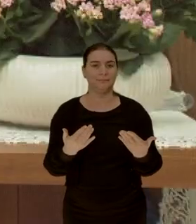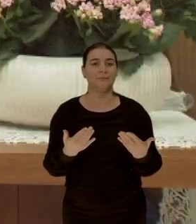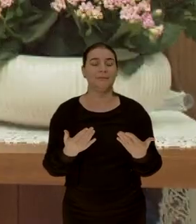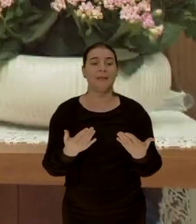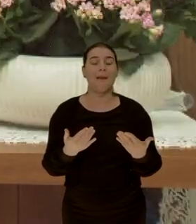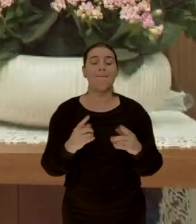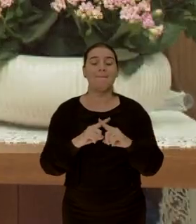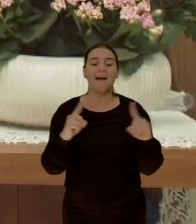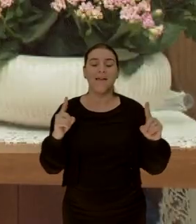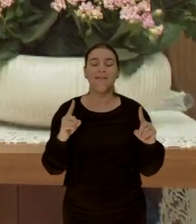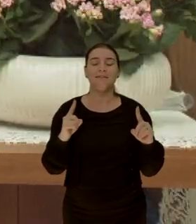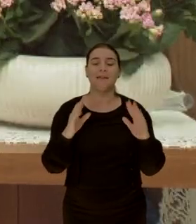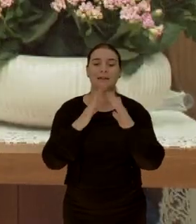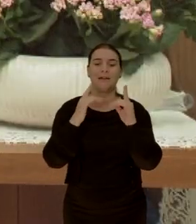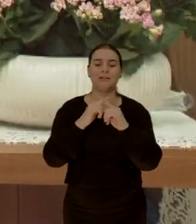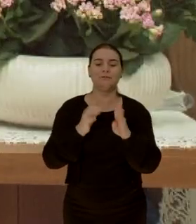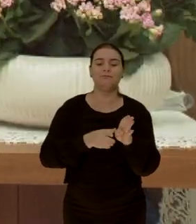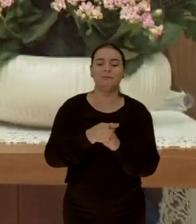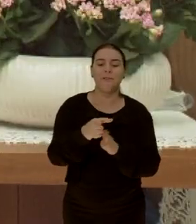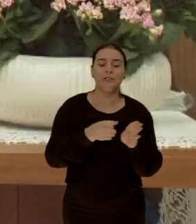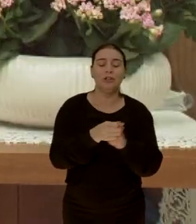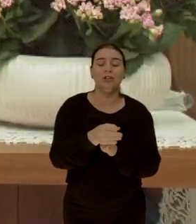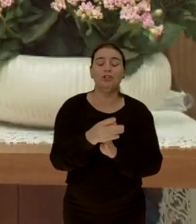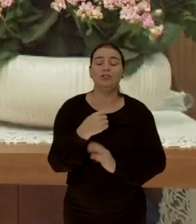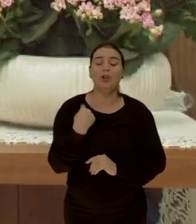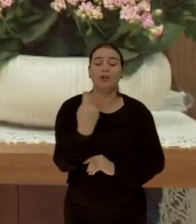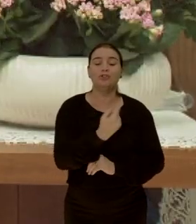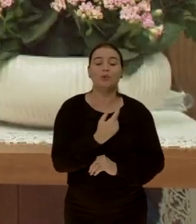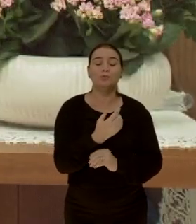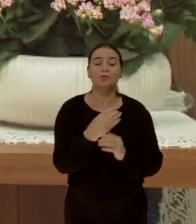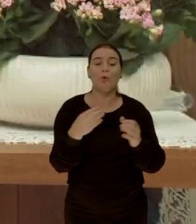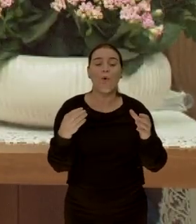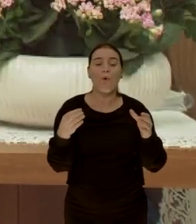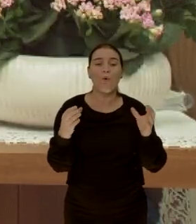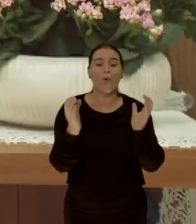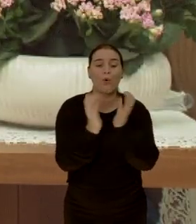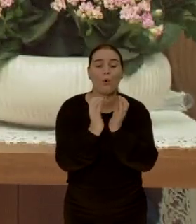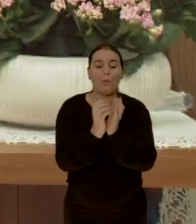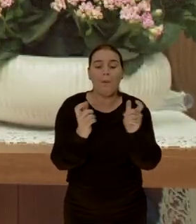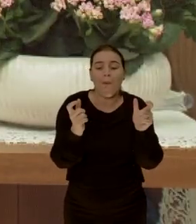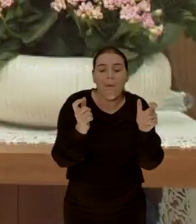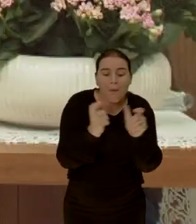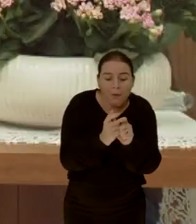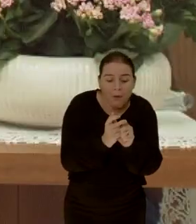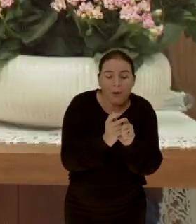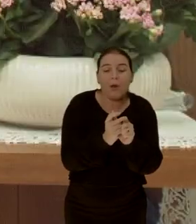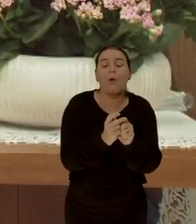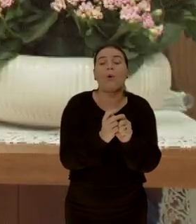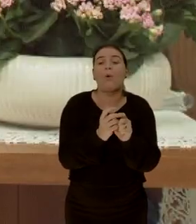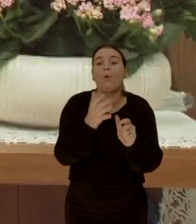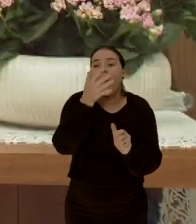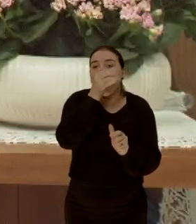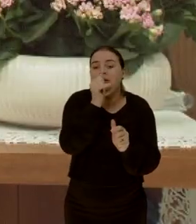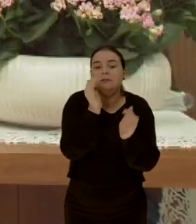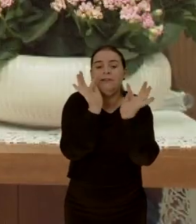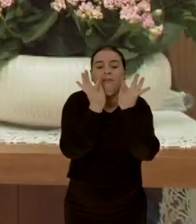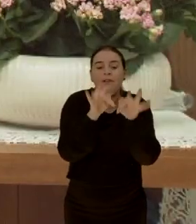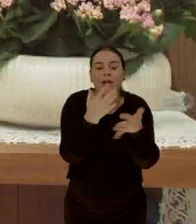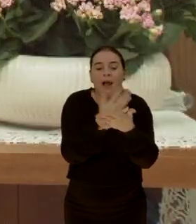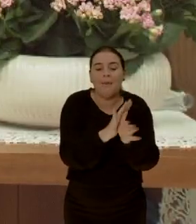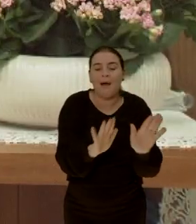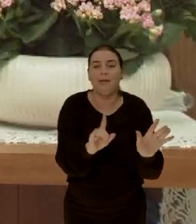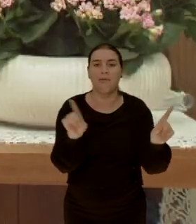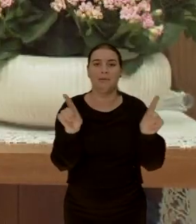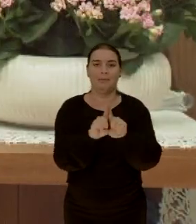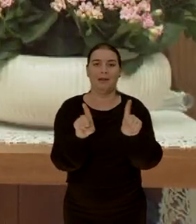Restantes. Por isso nós ficamos aqui. São restos que estavam para se acabar também. O mundo está pronto para